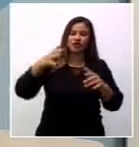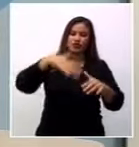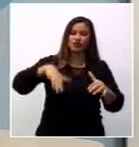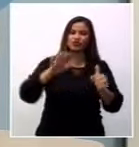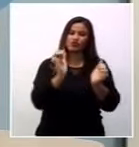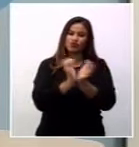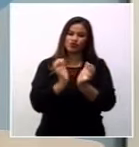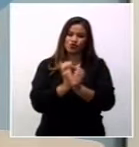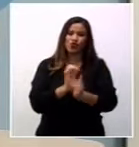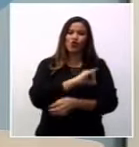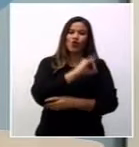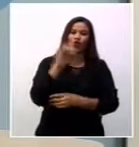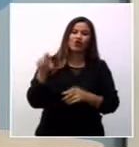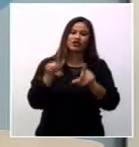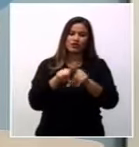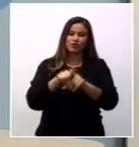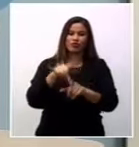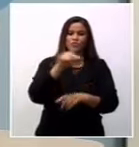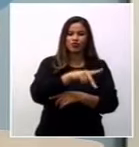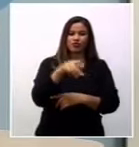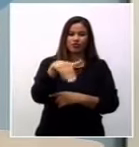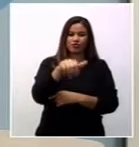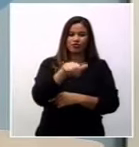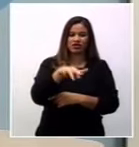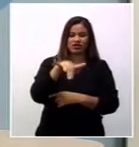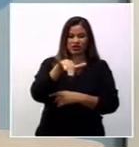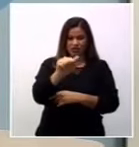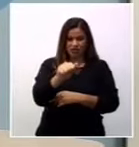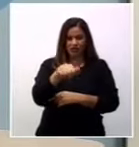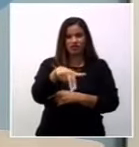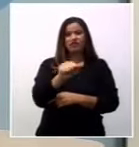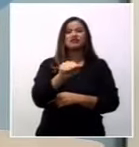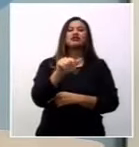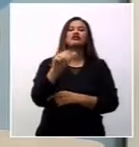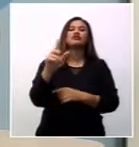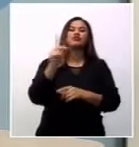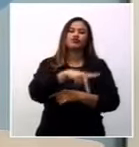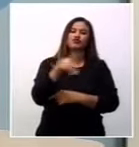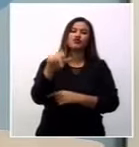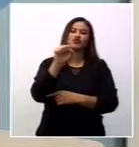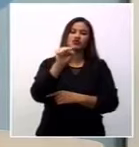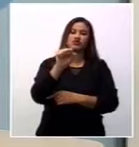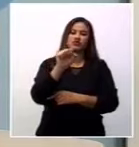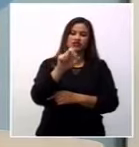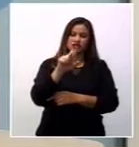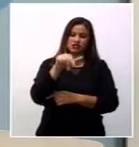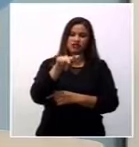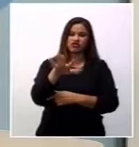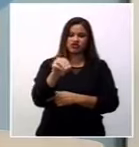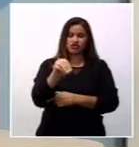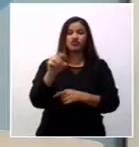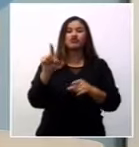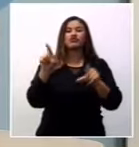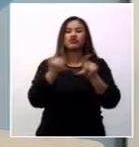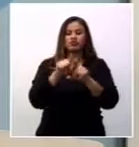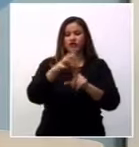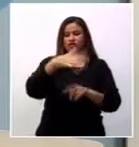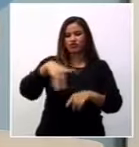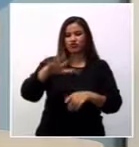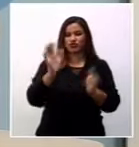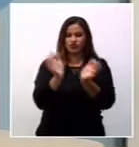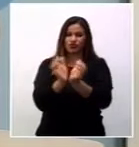equipe, né? Um oi também para a professora Mariana, professor Sérgio que nos acompanham e também aqui no estúdio quem está aqui nos